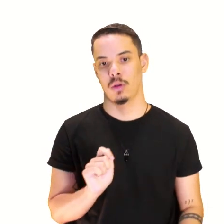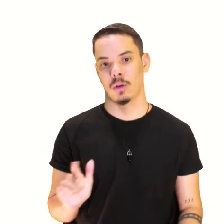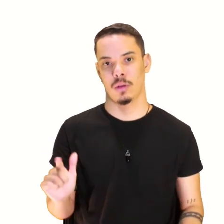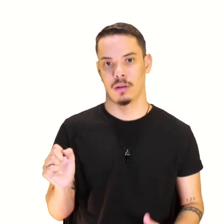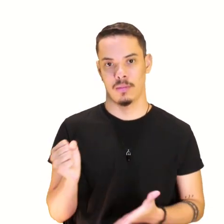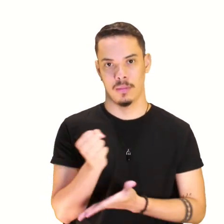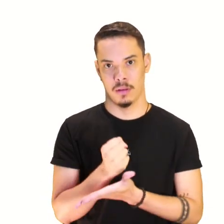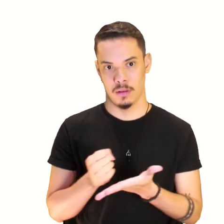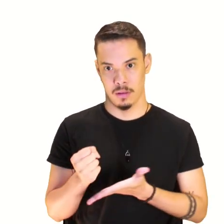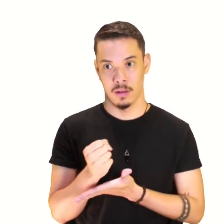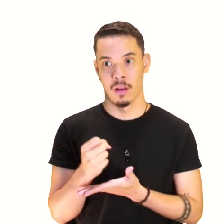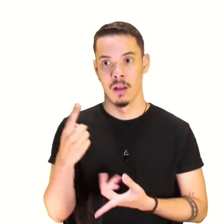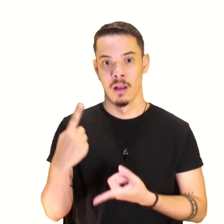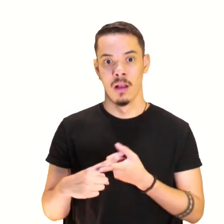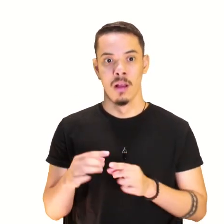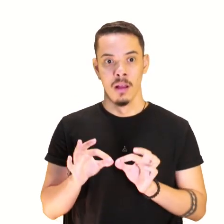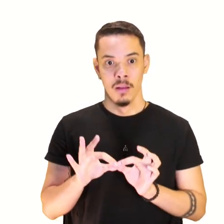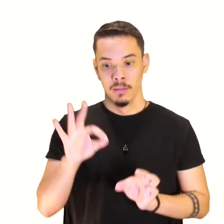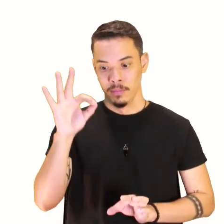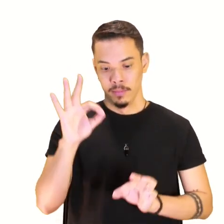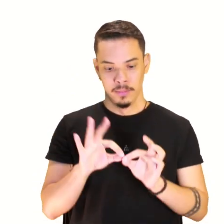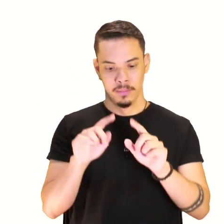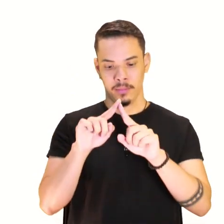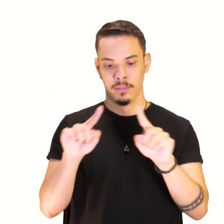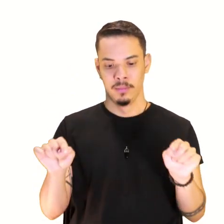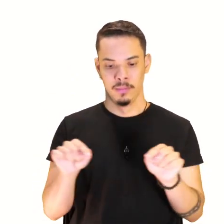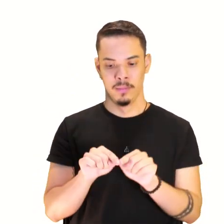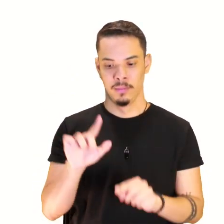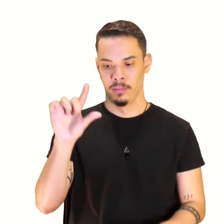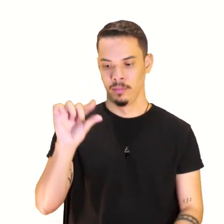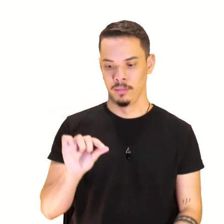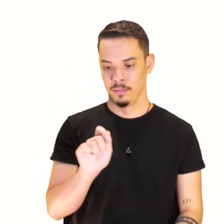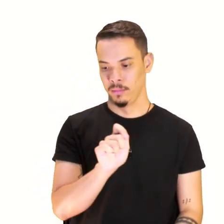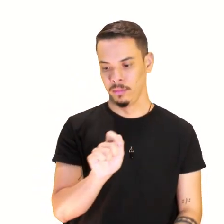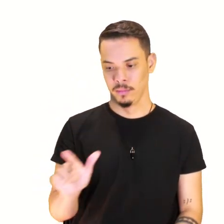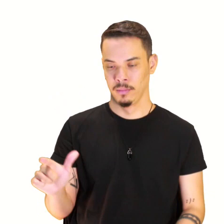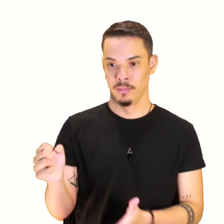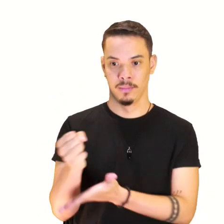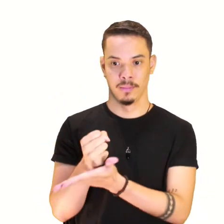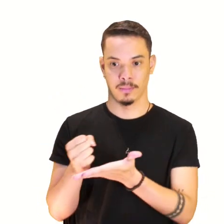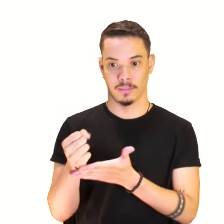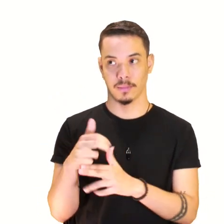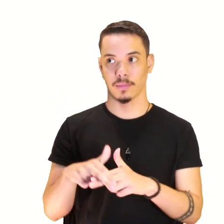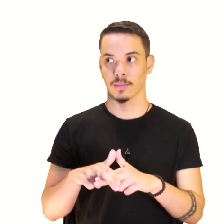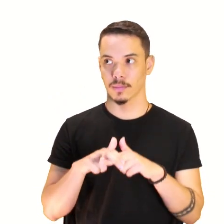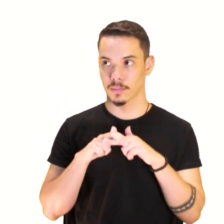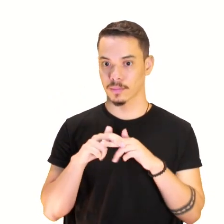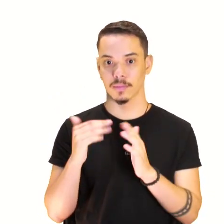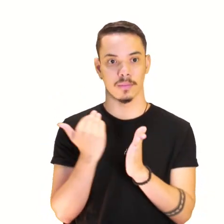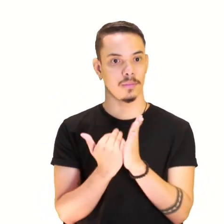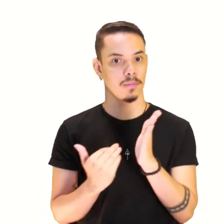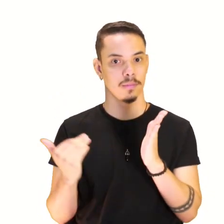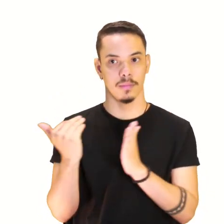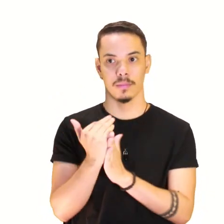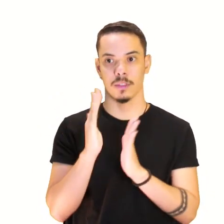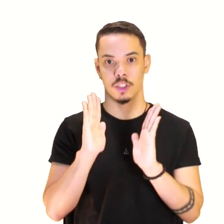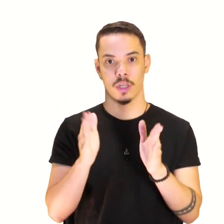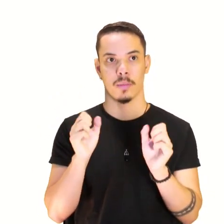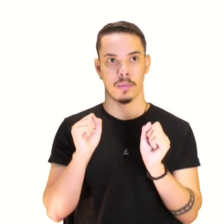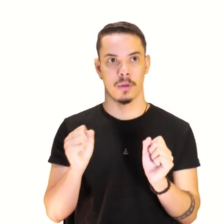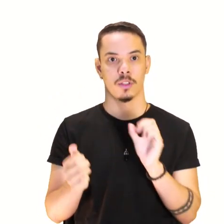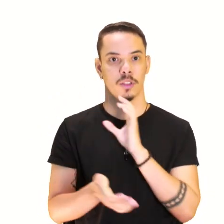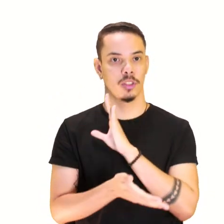base, né? Porque a altura do triângulo menor é menor do que a base. Então, as alternativas que fossem maior, você já podia eliminar e jogar